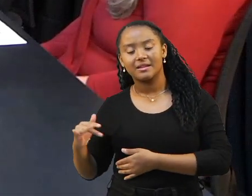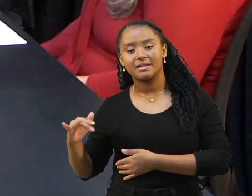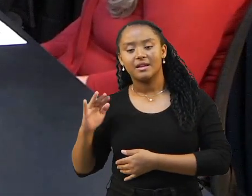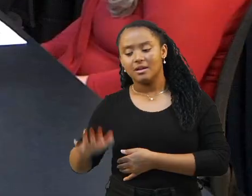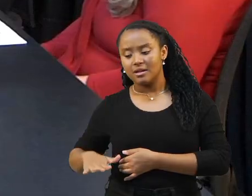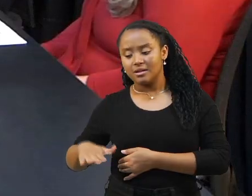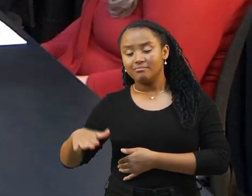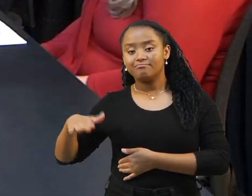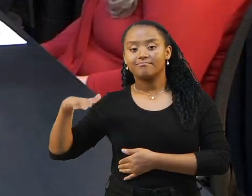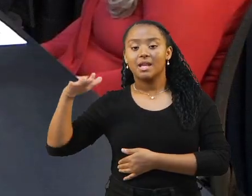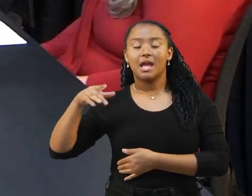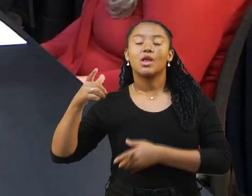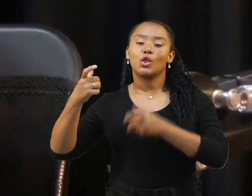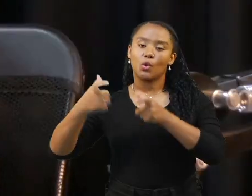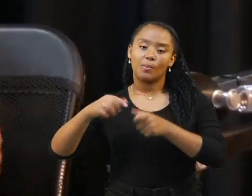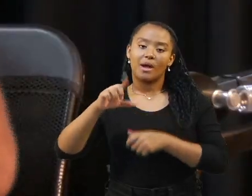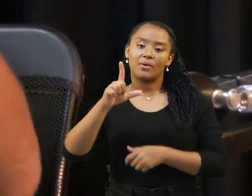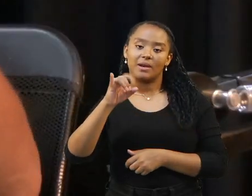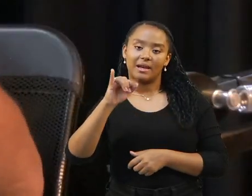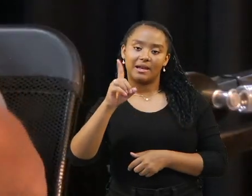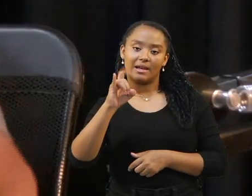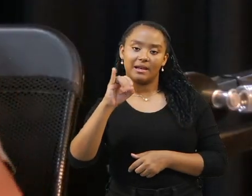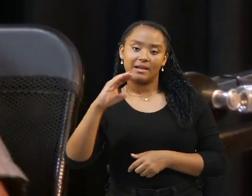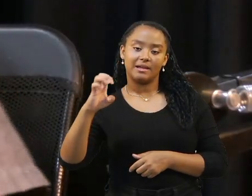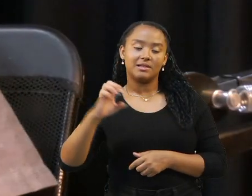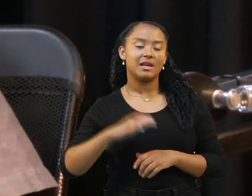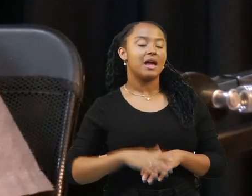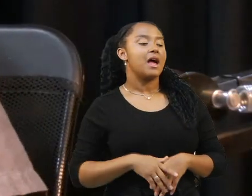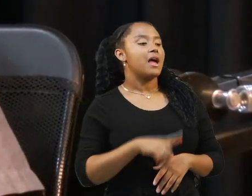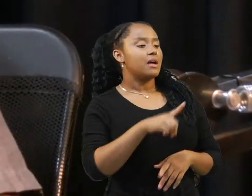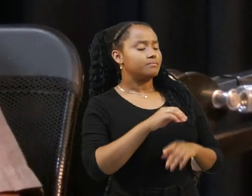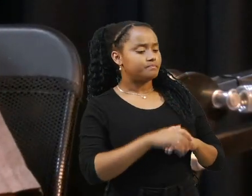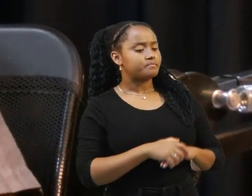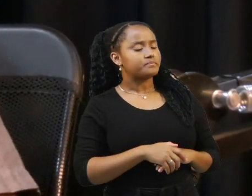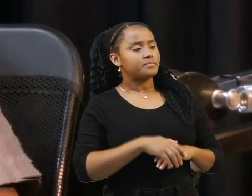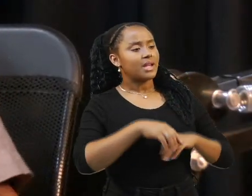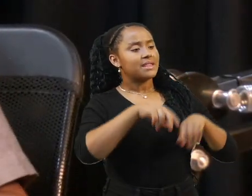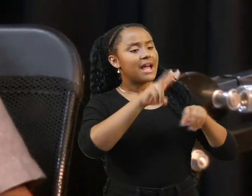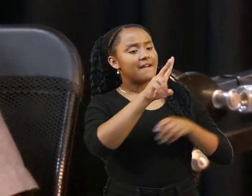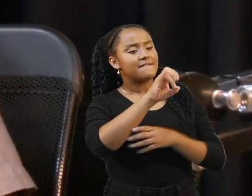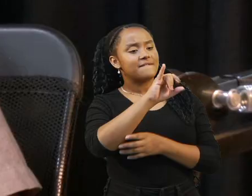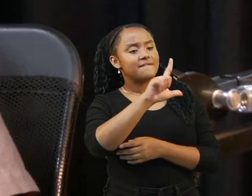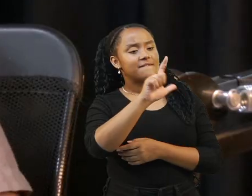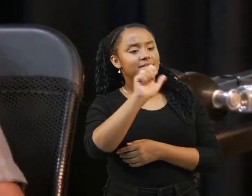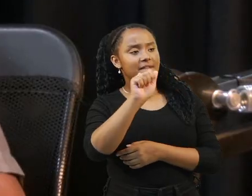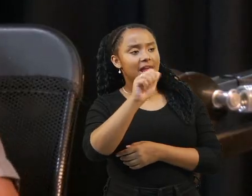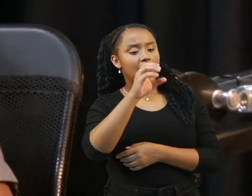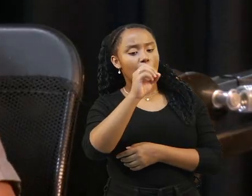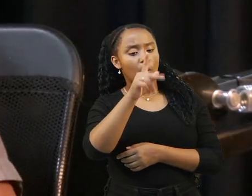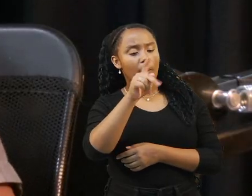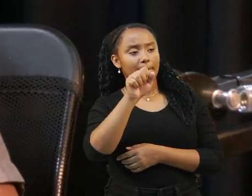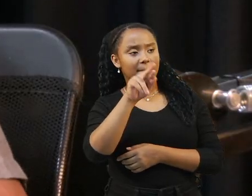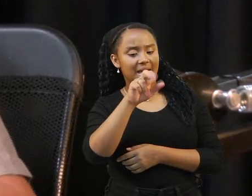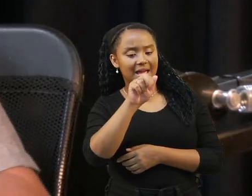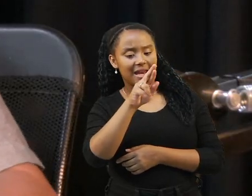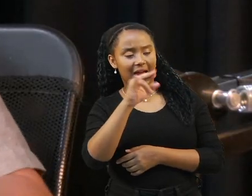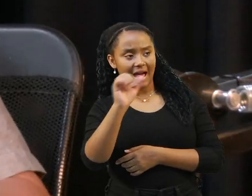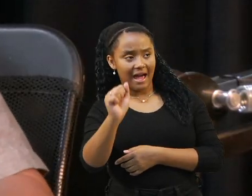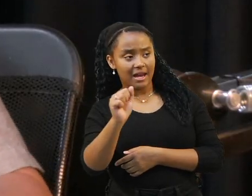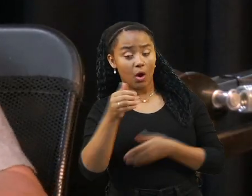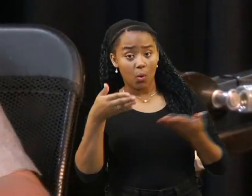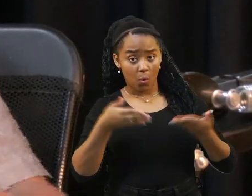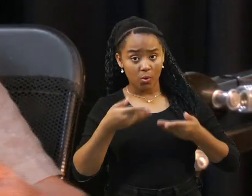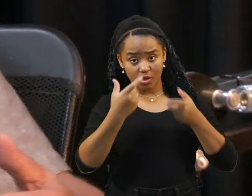Só para já jogar a palavra aqui para Eliane, a Vila Operária, hoje é bairro Aparecida, é operária porque